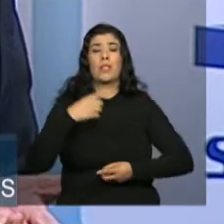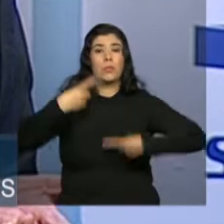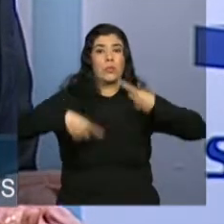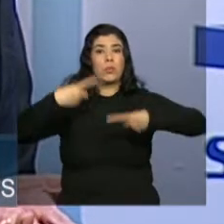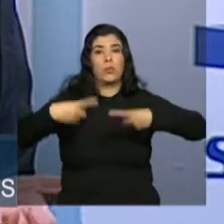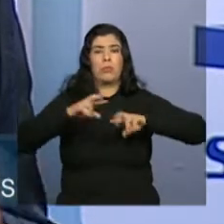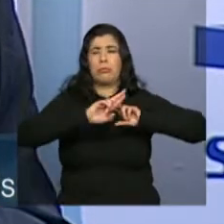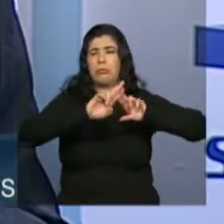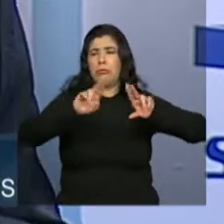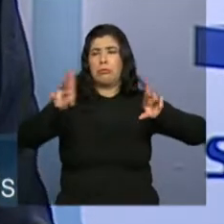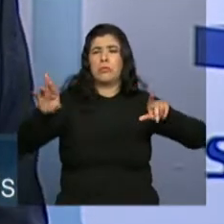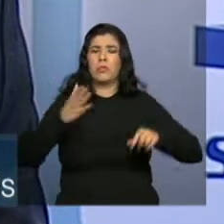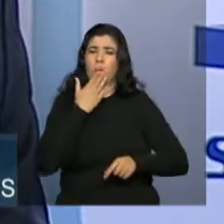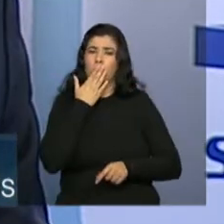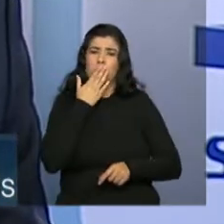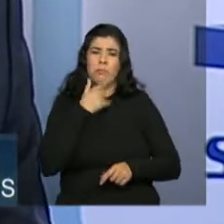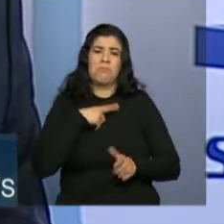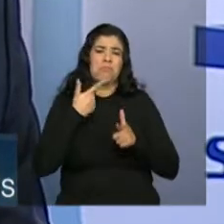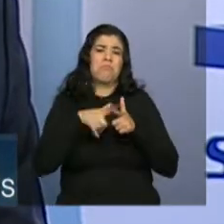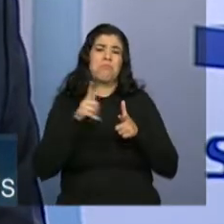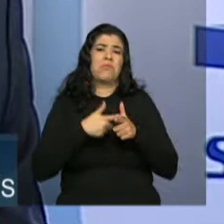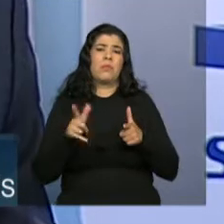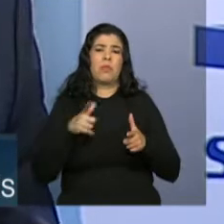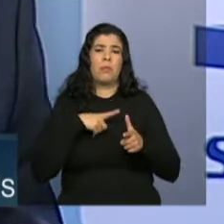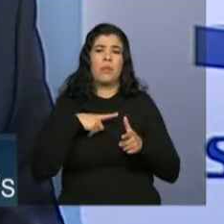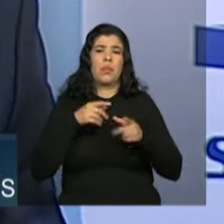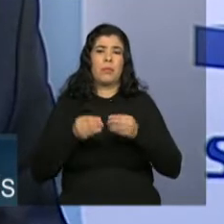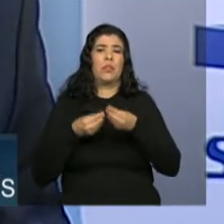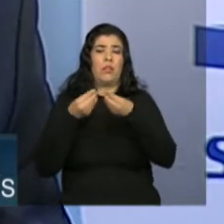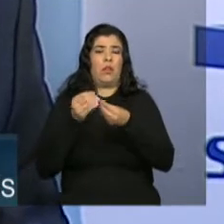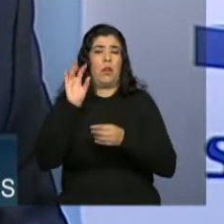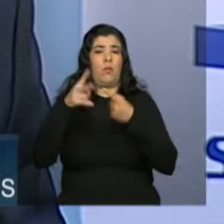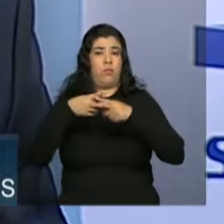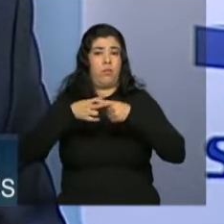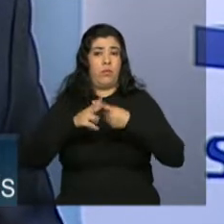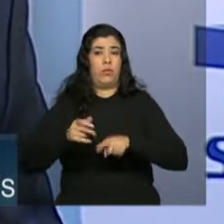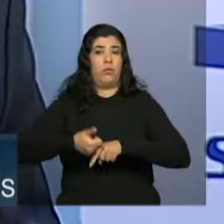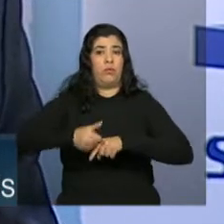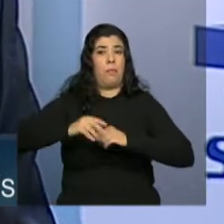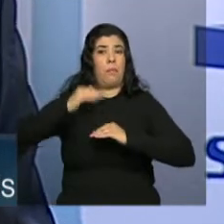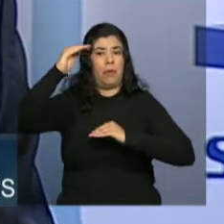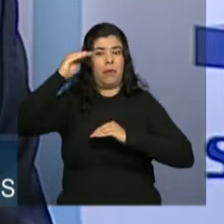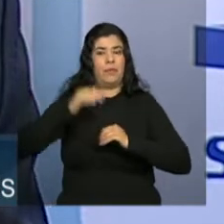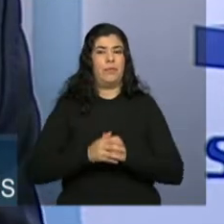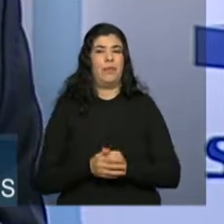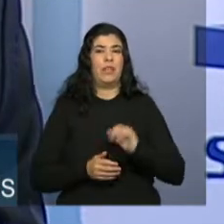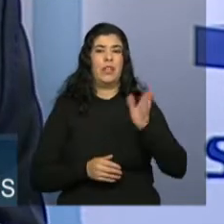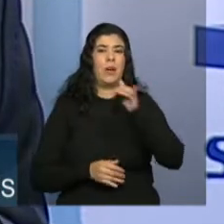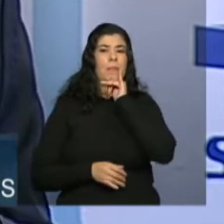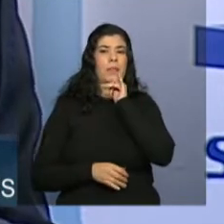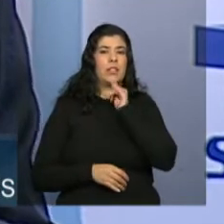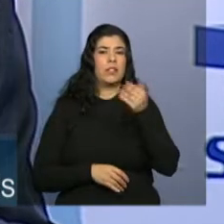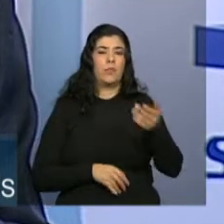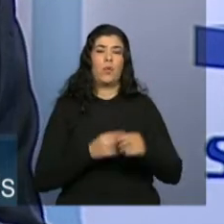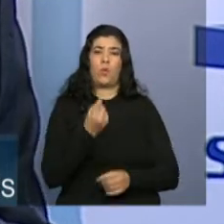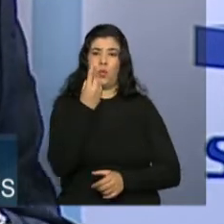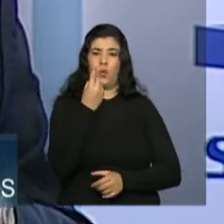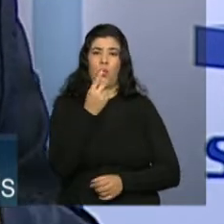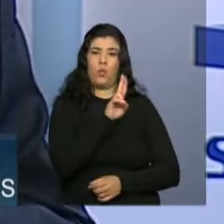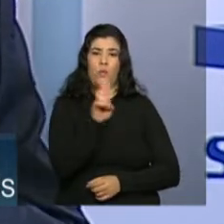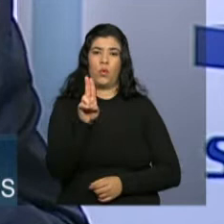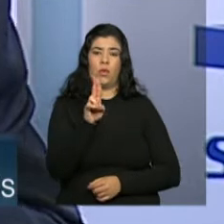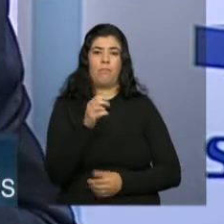concorrência é tão grande entre eles que não tem problema de aplicar o INPI cheio já na ponta né na ritalina aqui é para